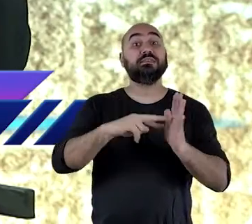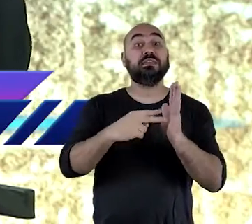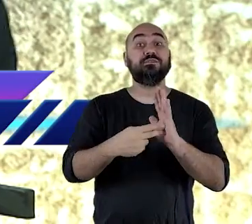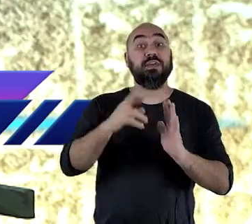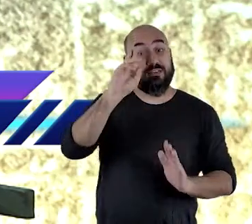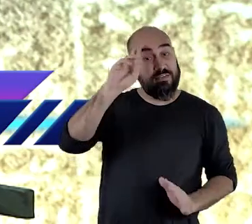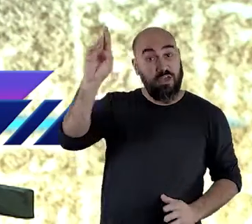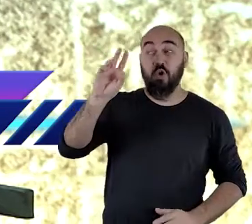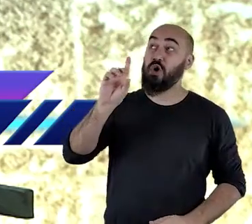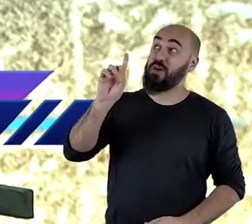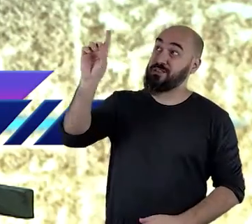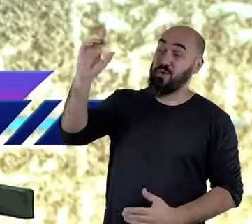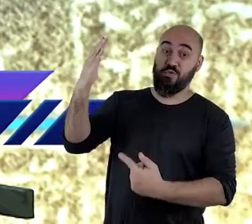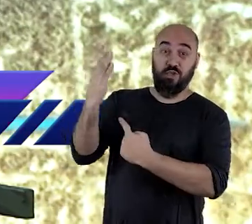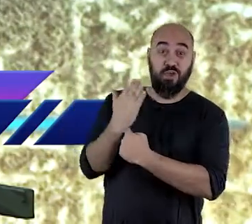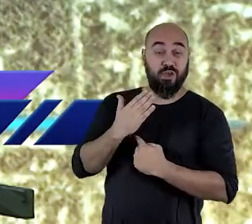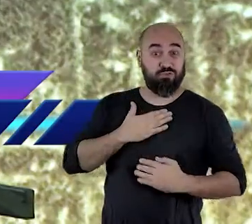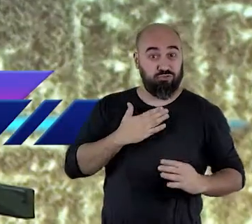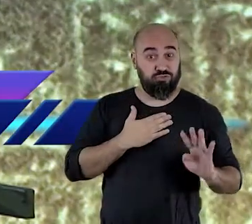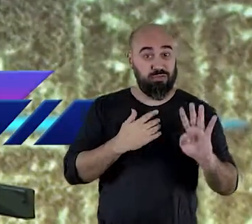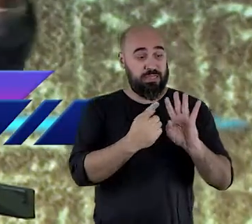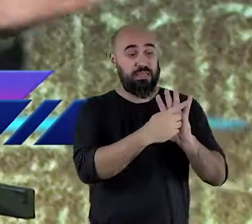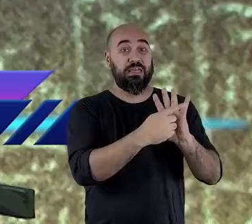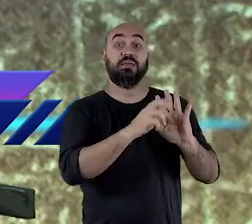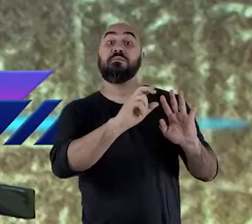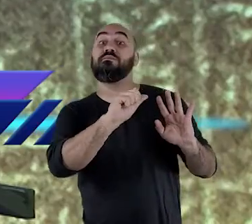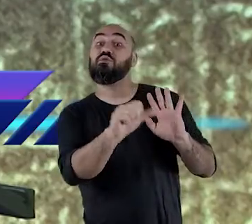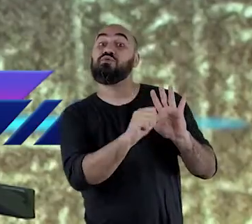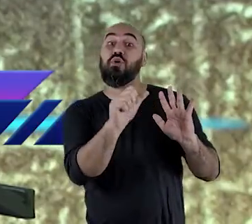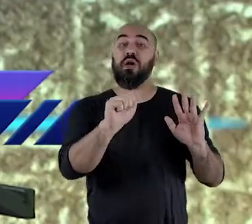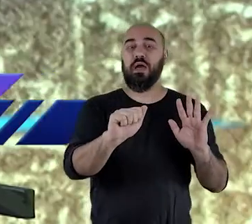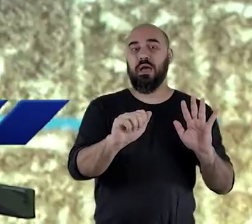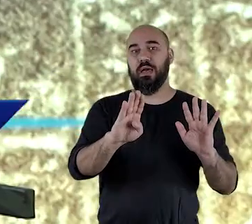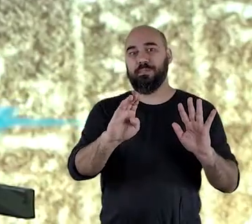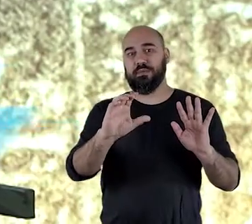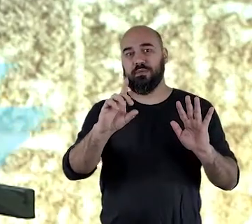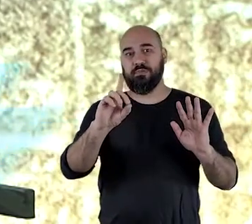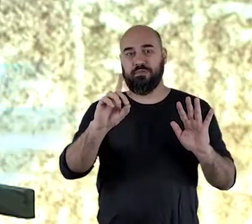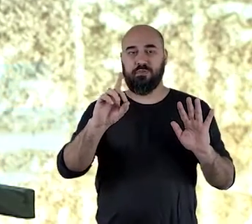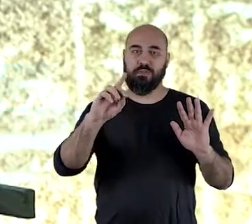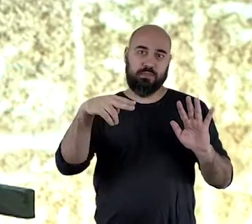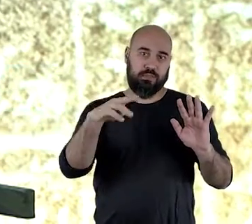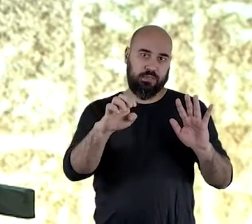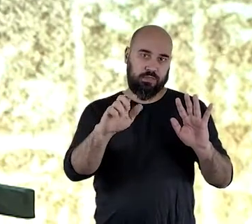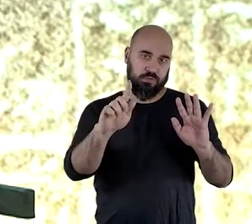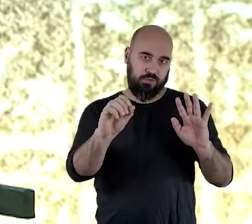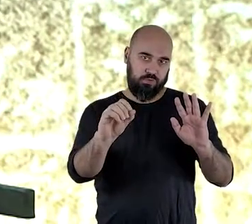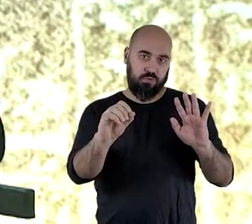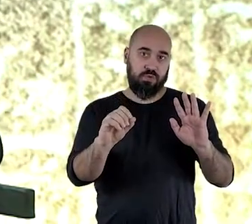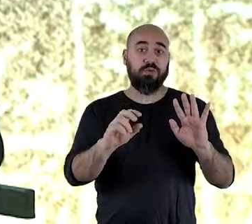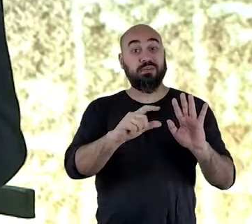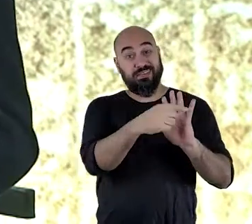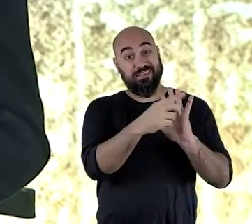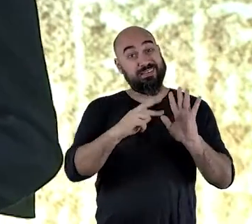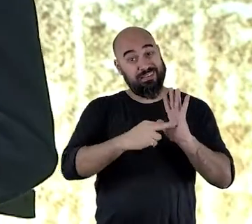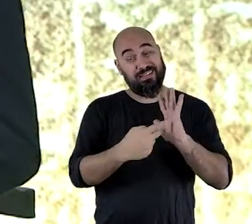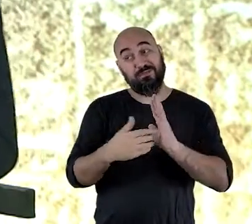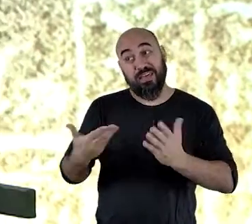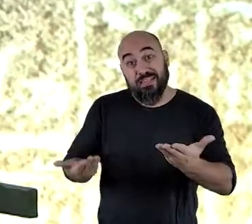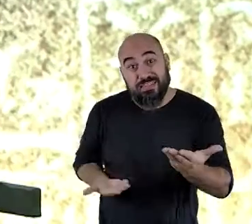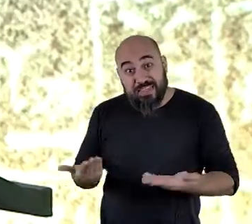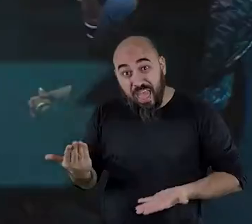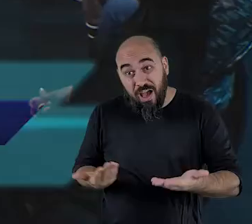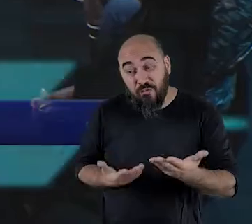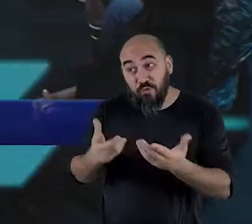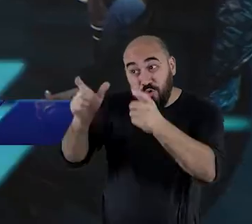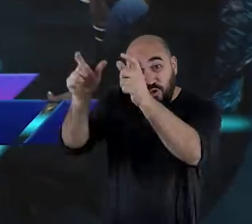o meu ajudador, e recebeu o nome de Abdinego, que quer dizer o servo de Nebo.